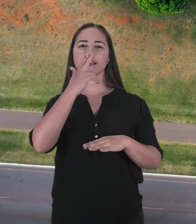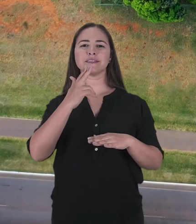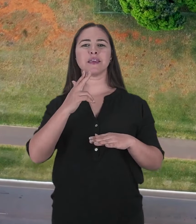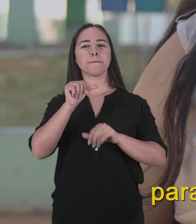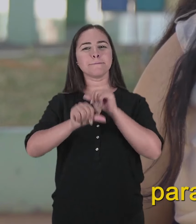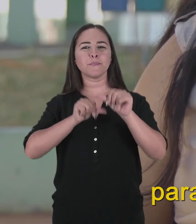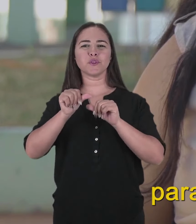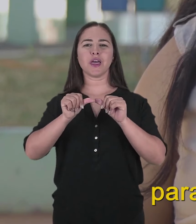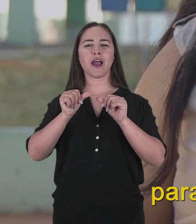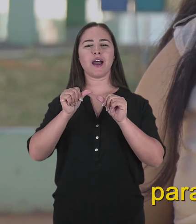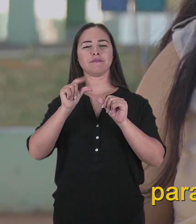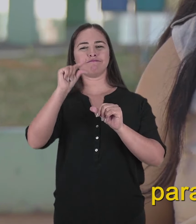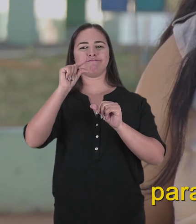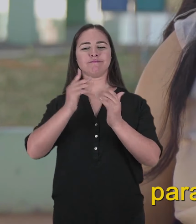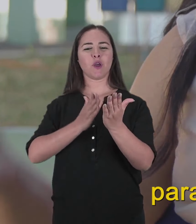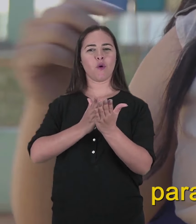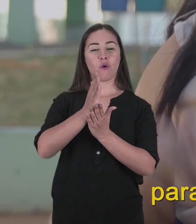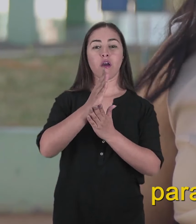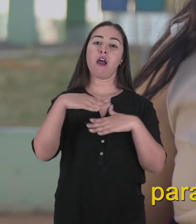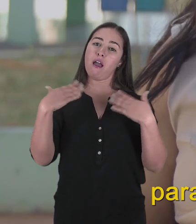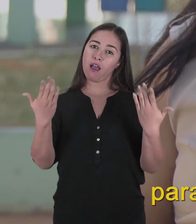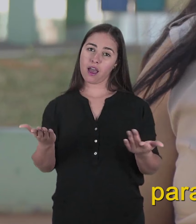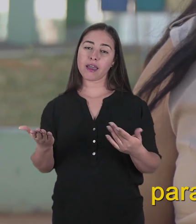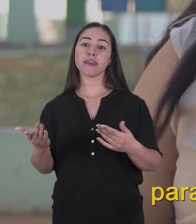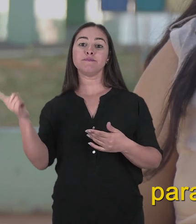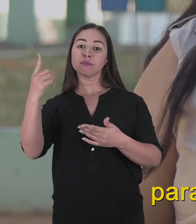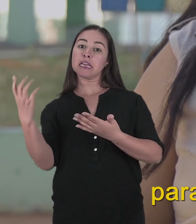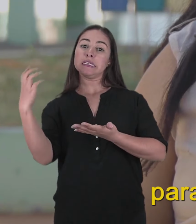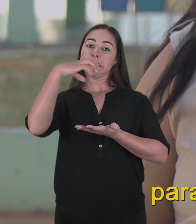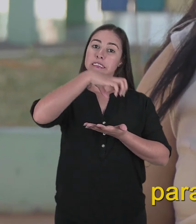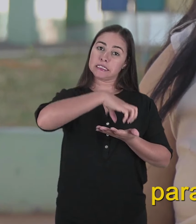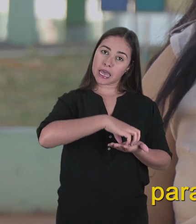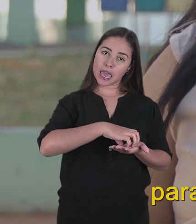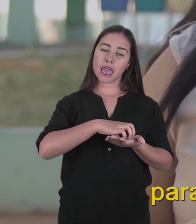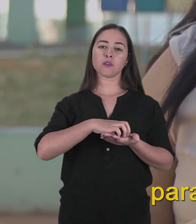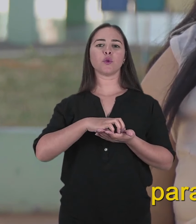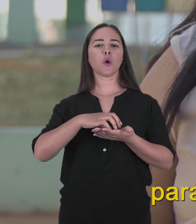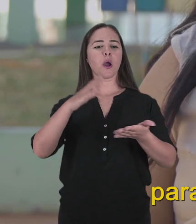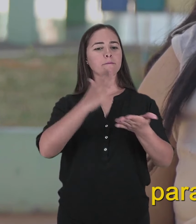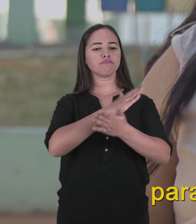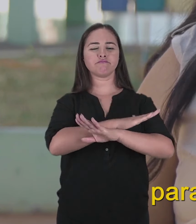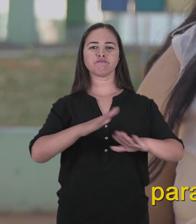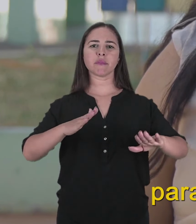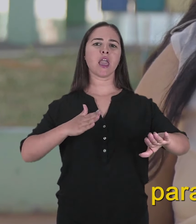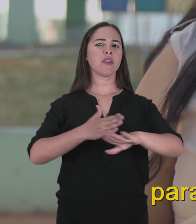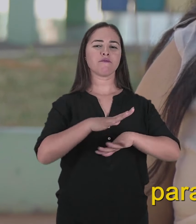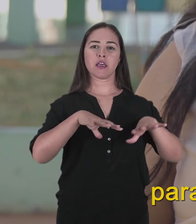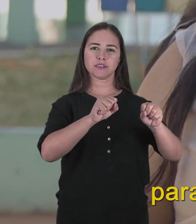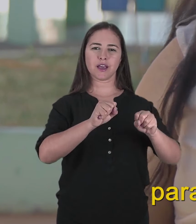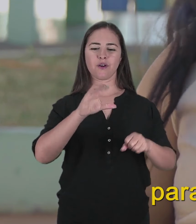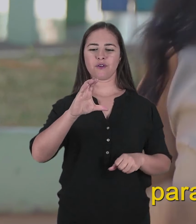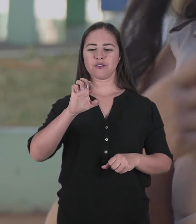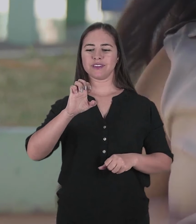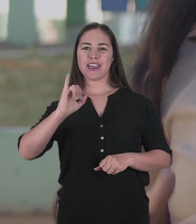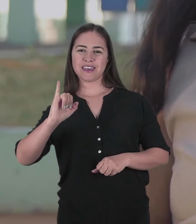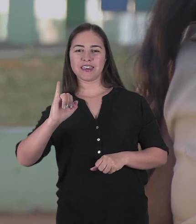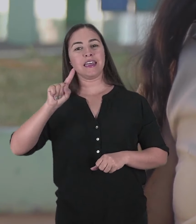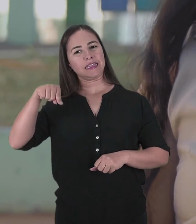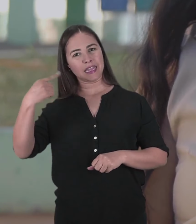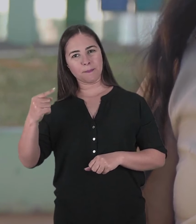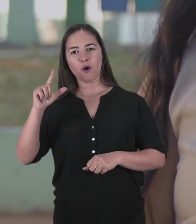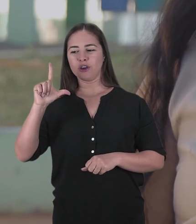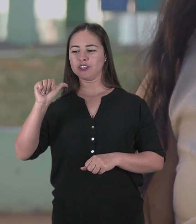do avião. Então, a partir daí, vieram para o Centro de Erradicação de Invasões, CI, que depois